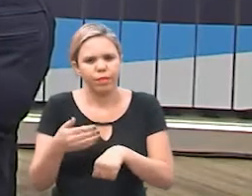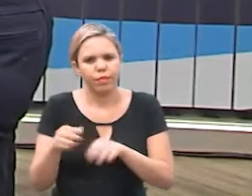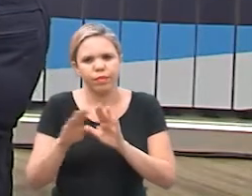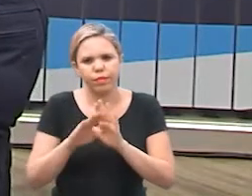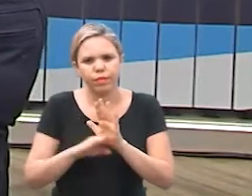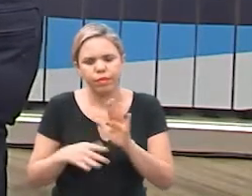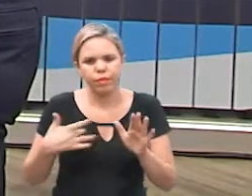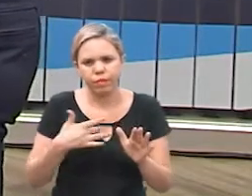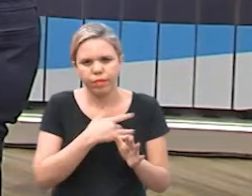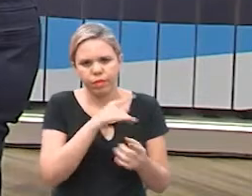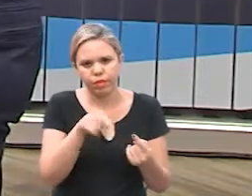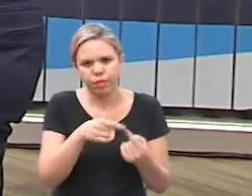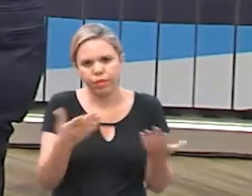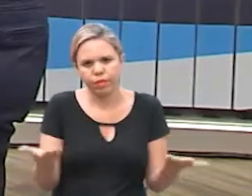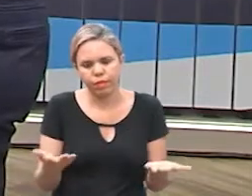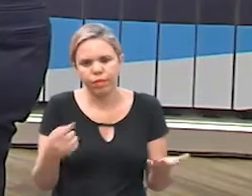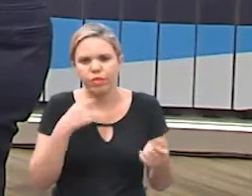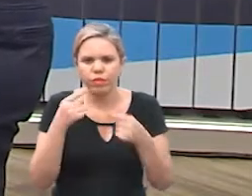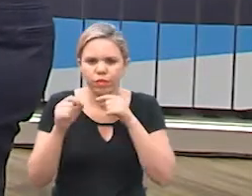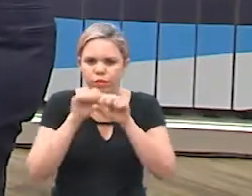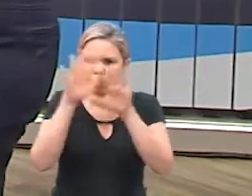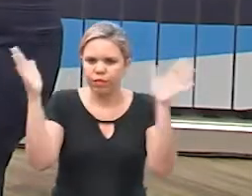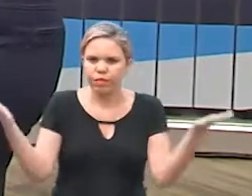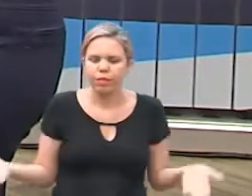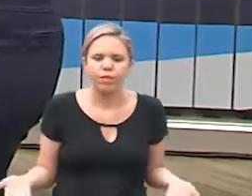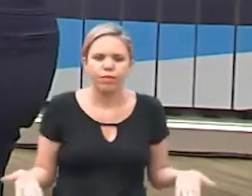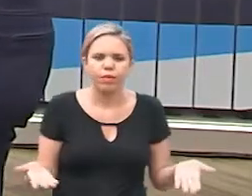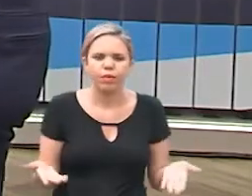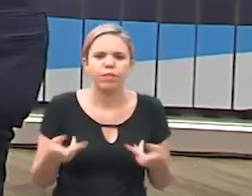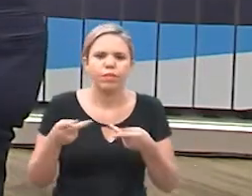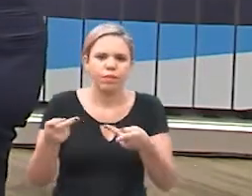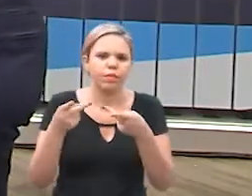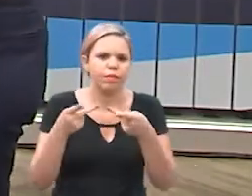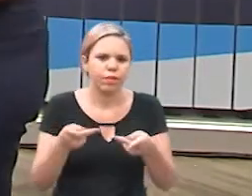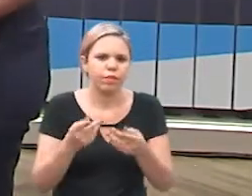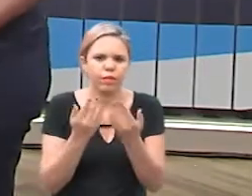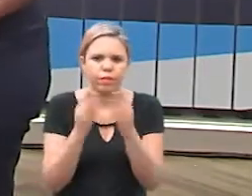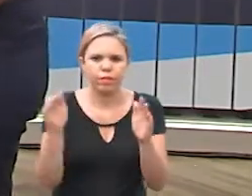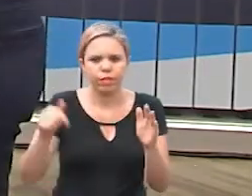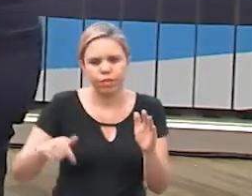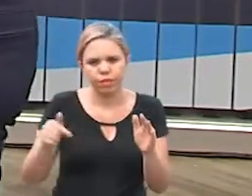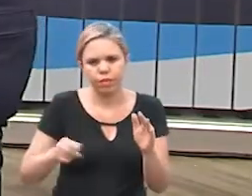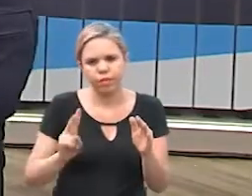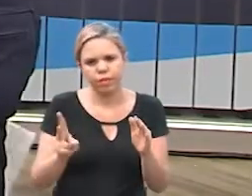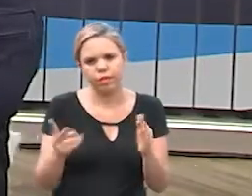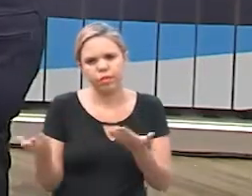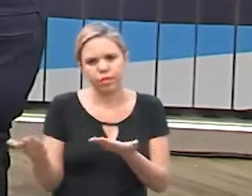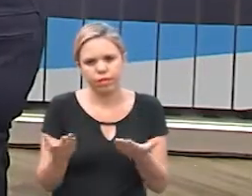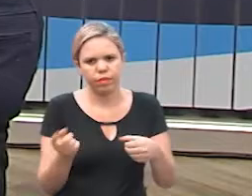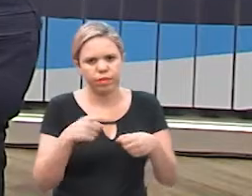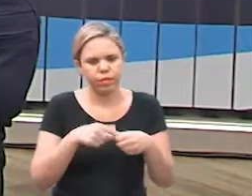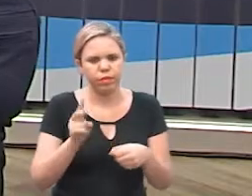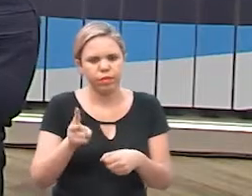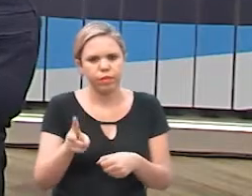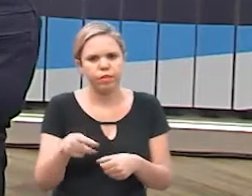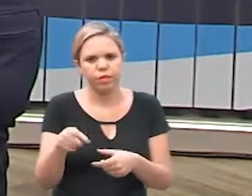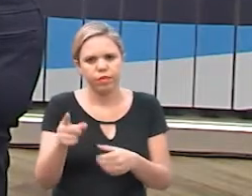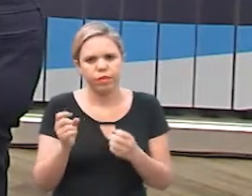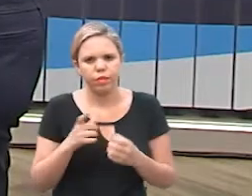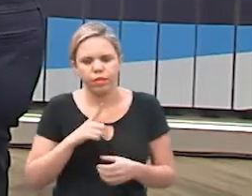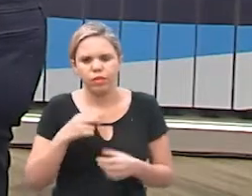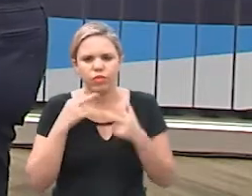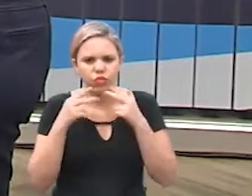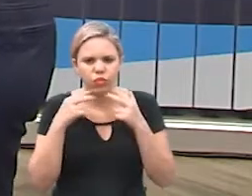do quadro Saúde é Vida, por tirar as nossas dúvidas, né? Queria te fazer um convite, as portas aqui estão abertas. Volte sempre que você